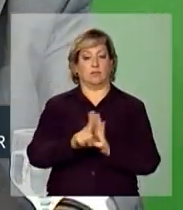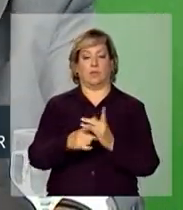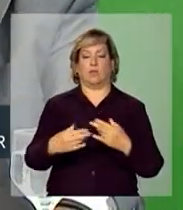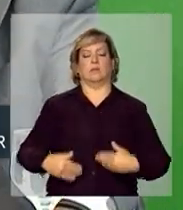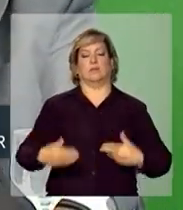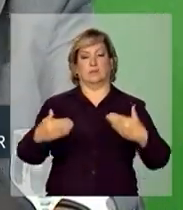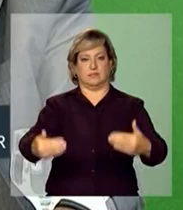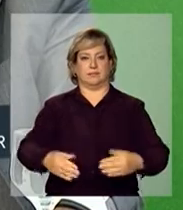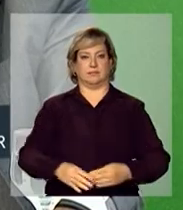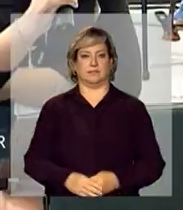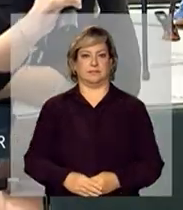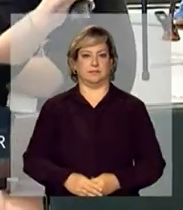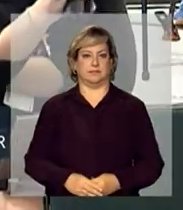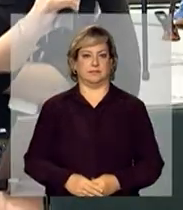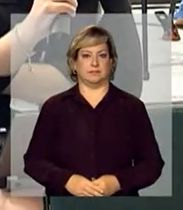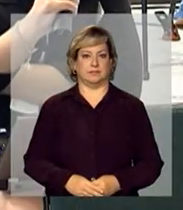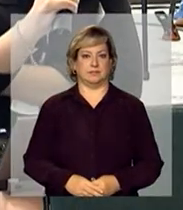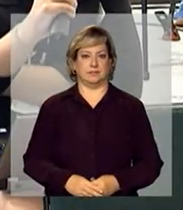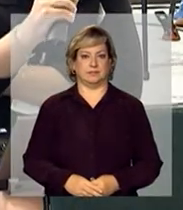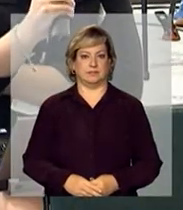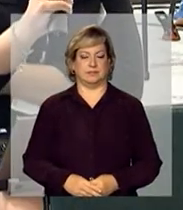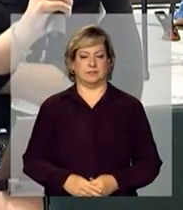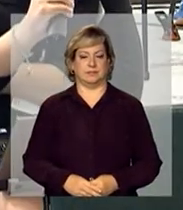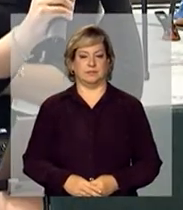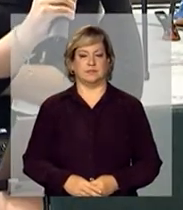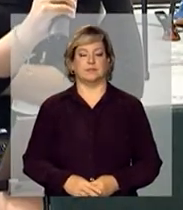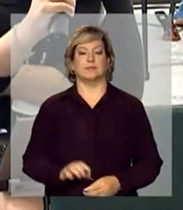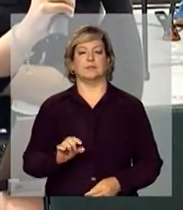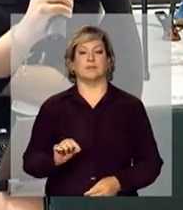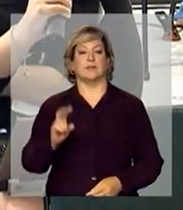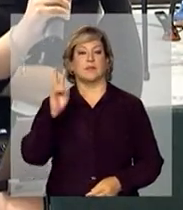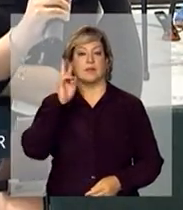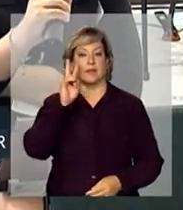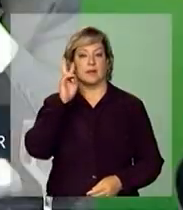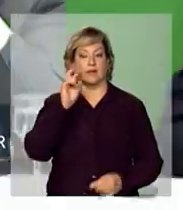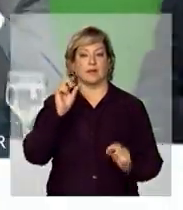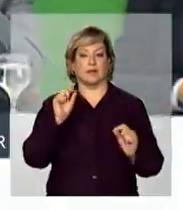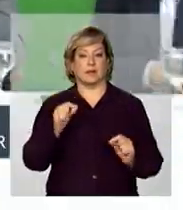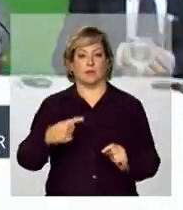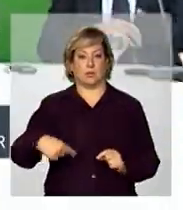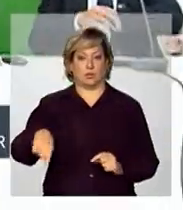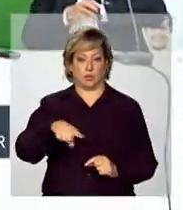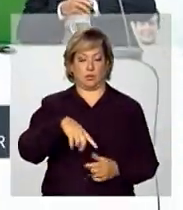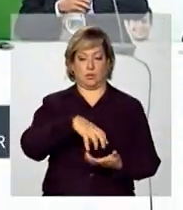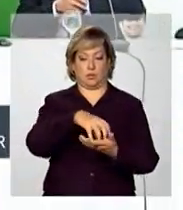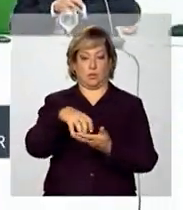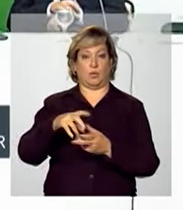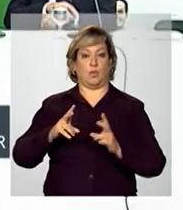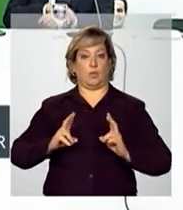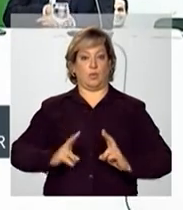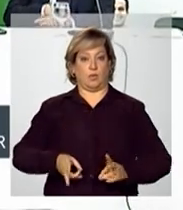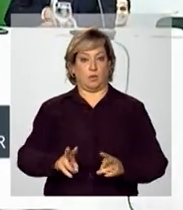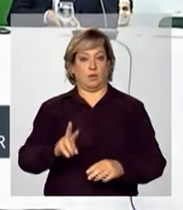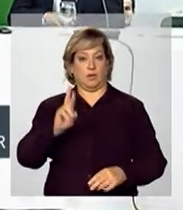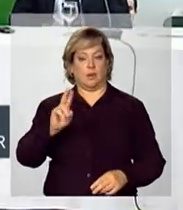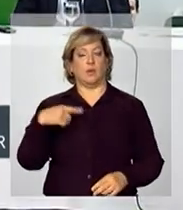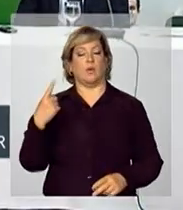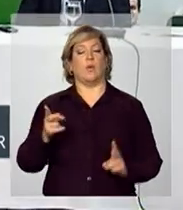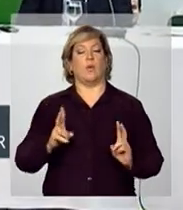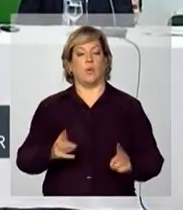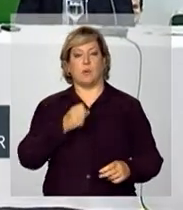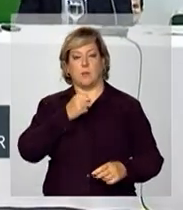nós vamos para outra pergunta Lembrando que os órgãos aqui representados continuaram à disposição para